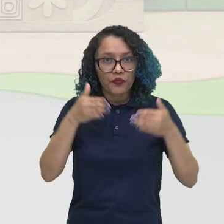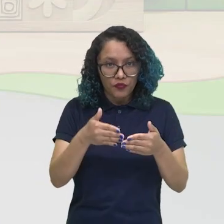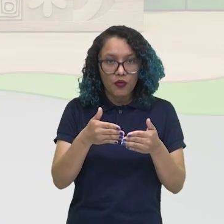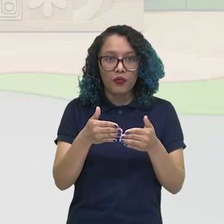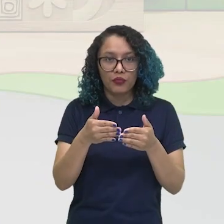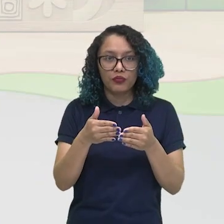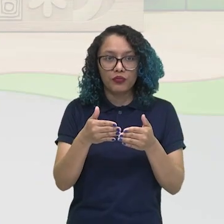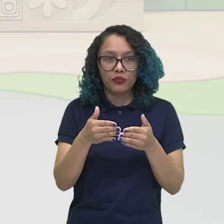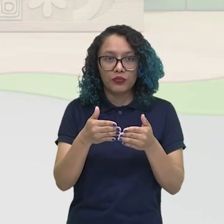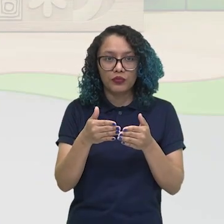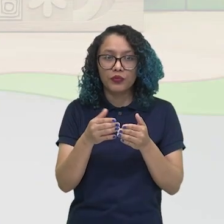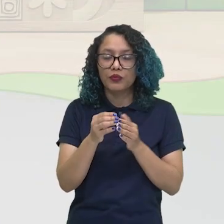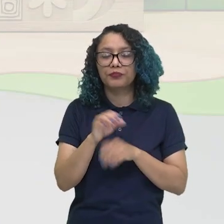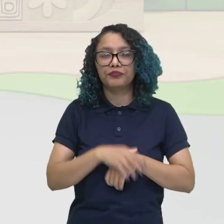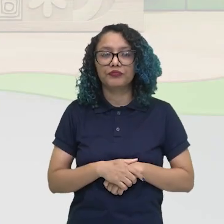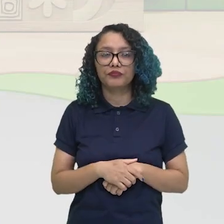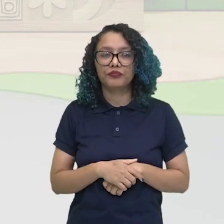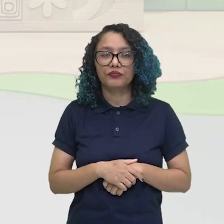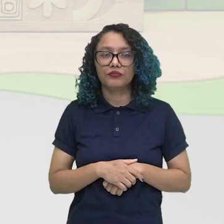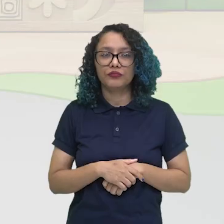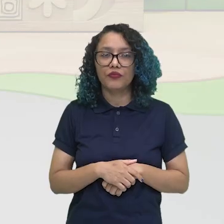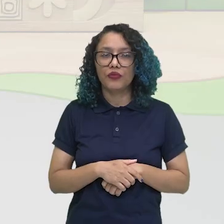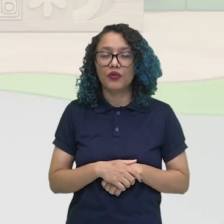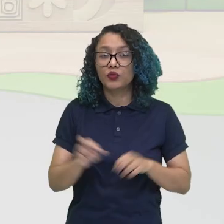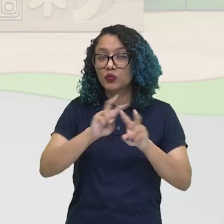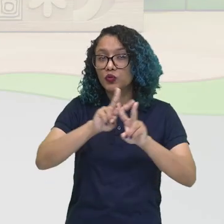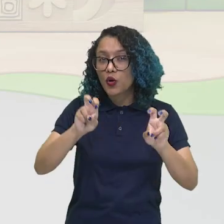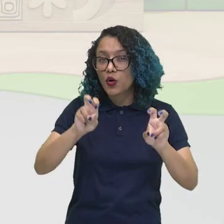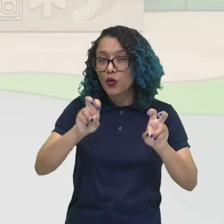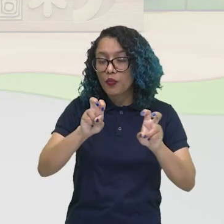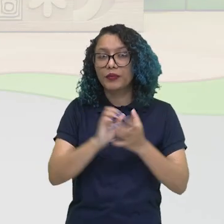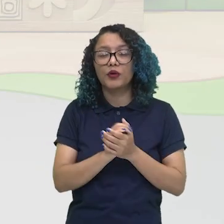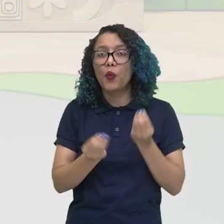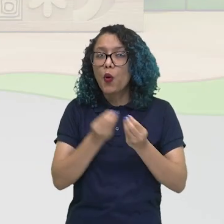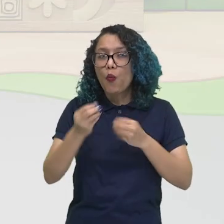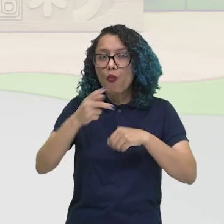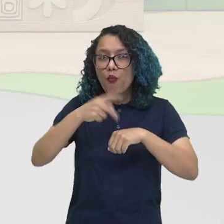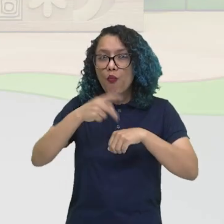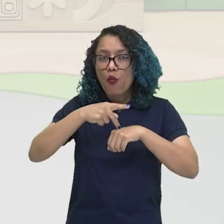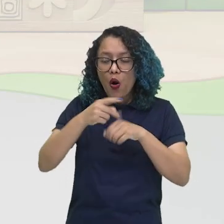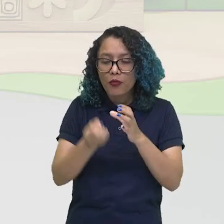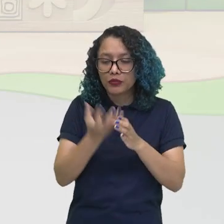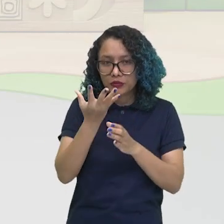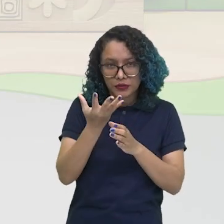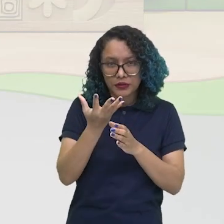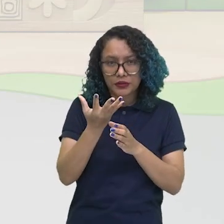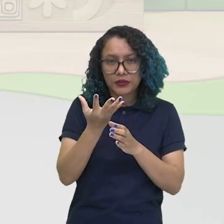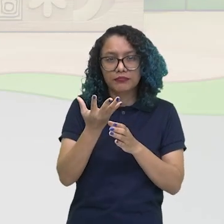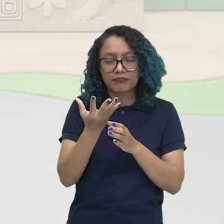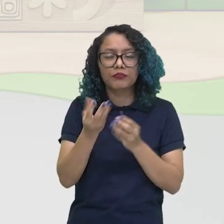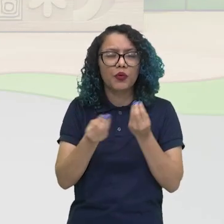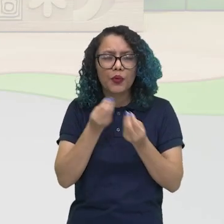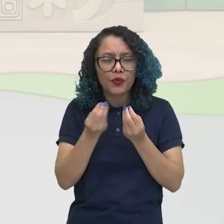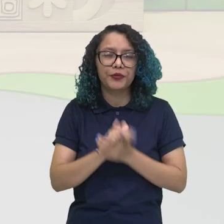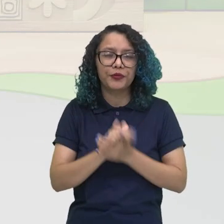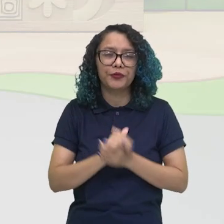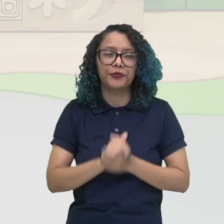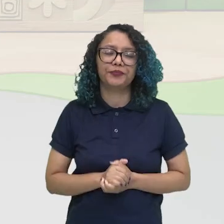é o quê? A formação das rochas, né? E qual a sua origem.